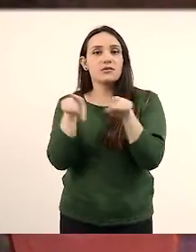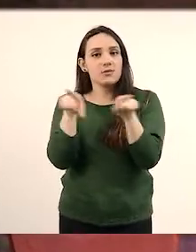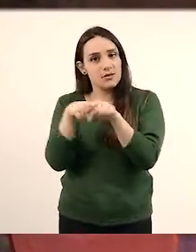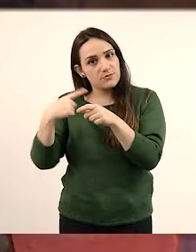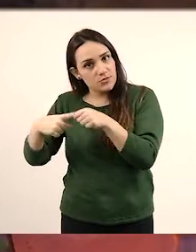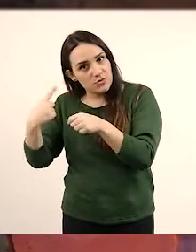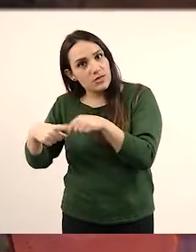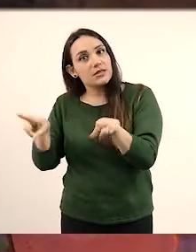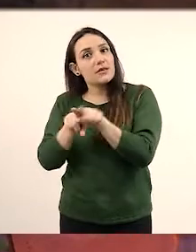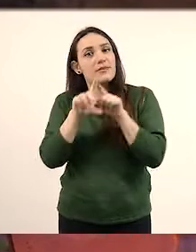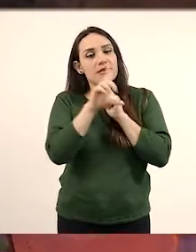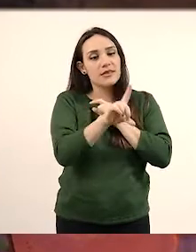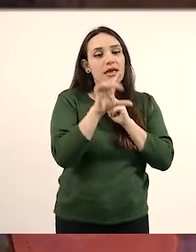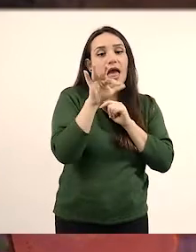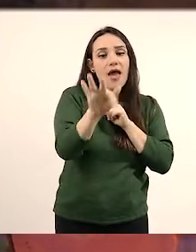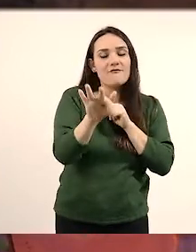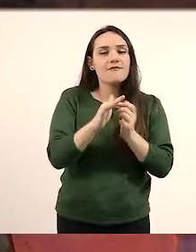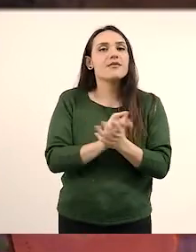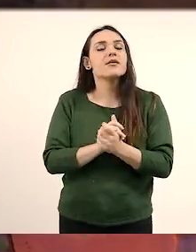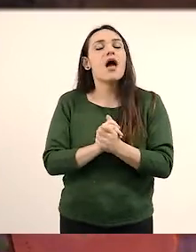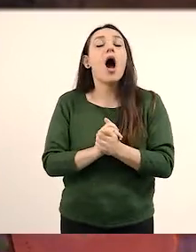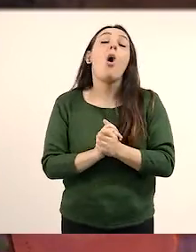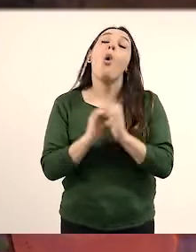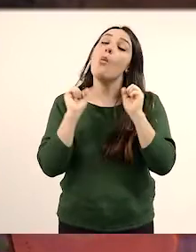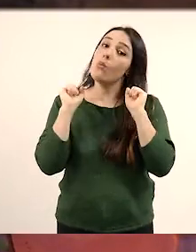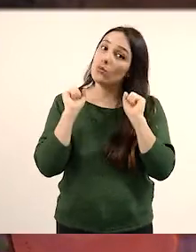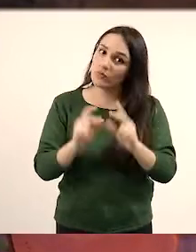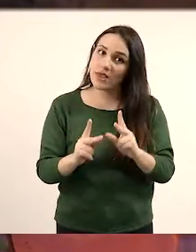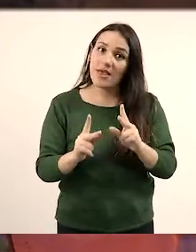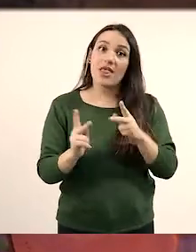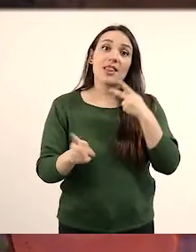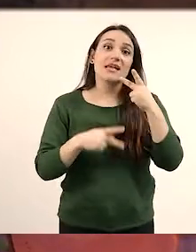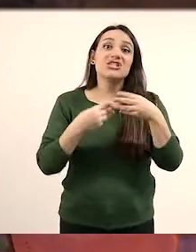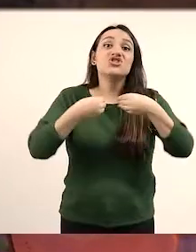Federal, ela repartiu competências, poderes